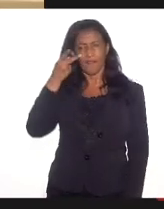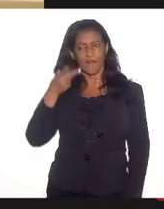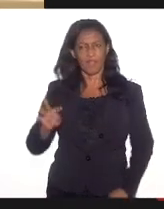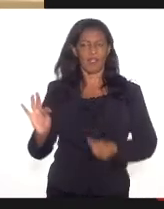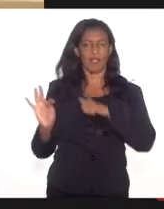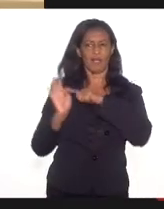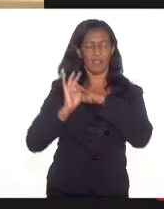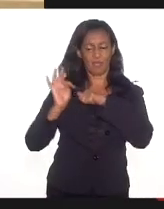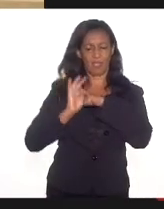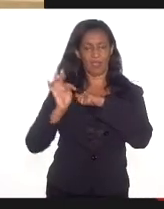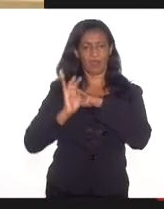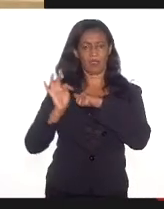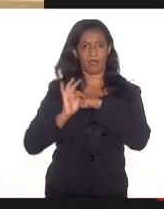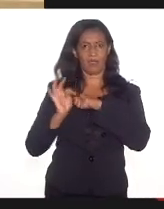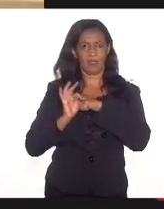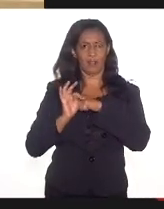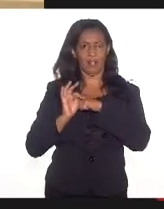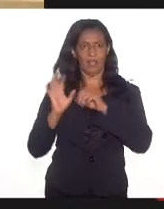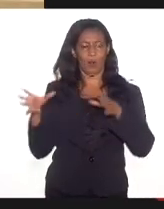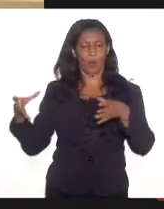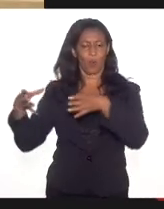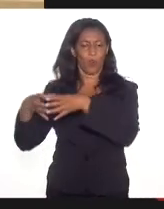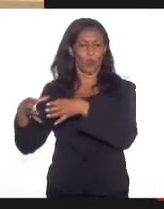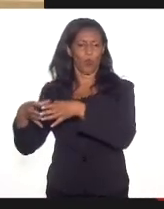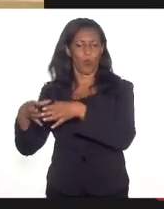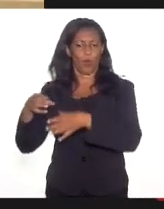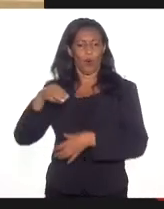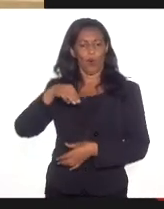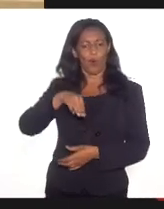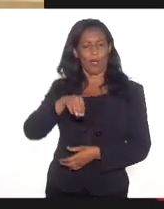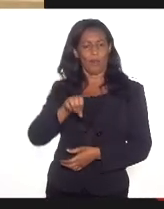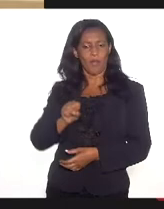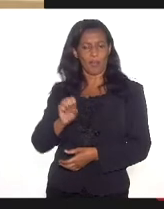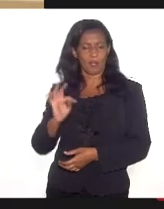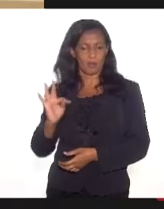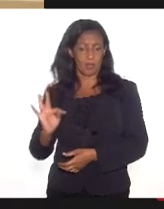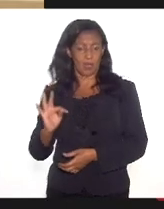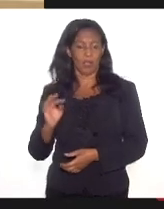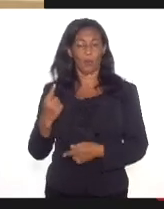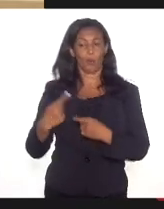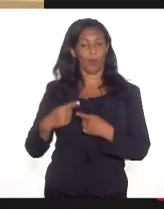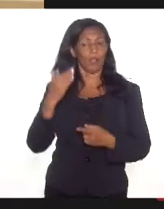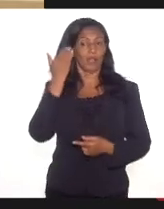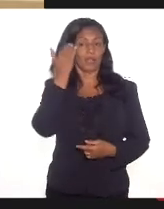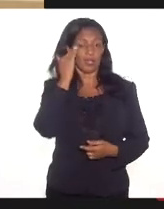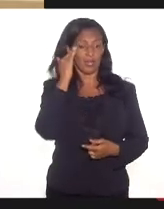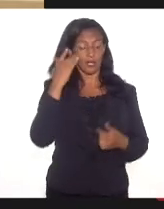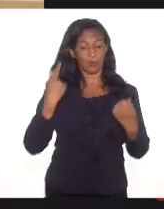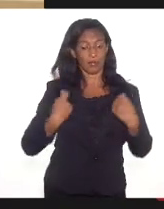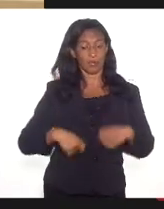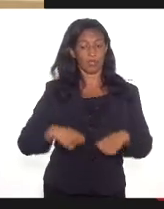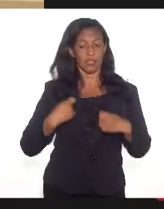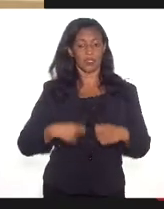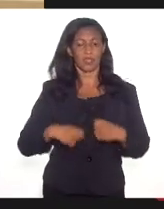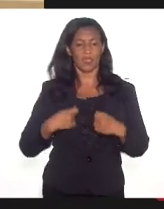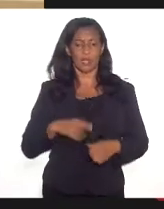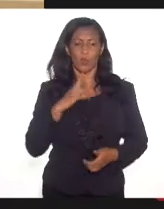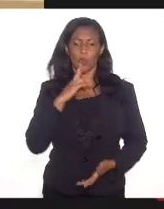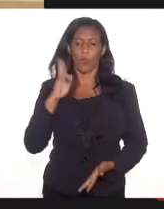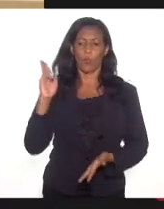a uma ocupação do MST porque entendemos inclusive a necessidade de